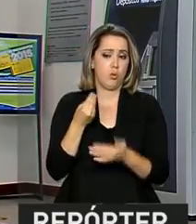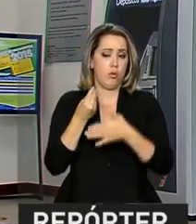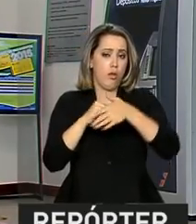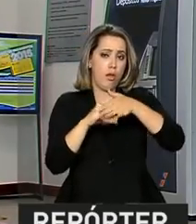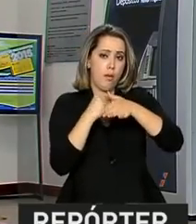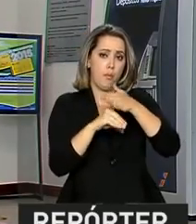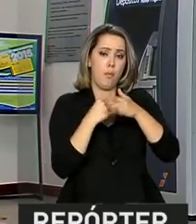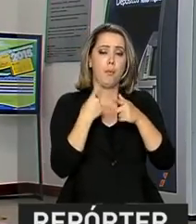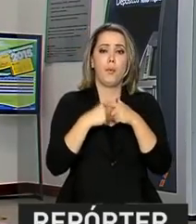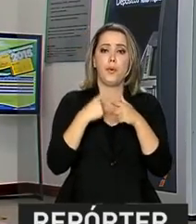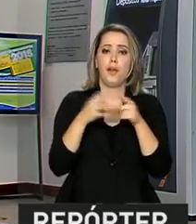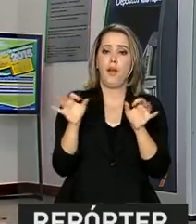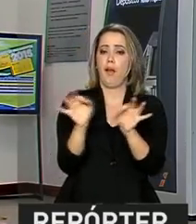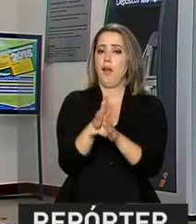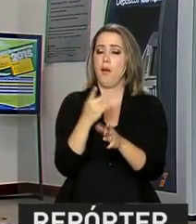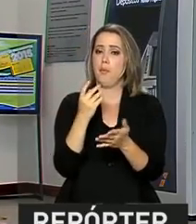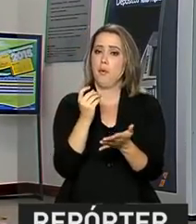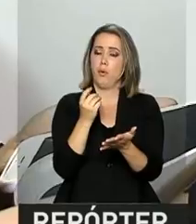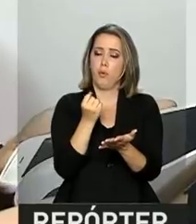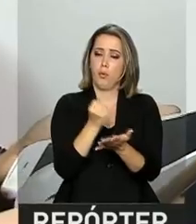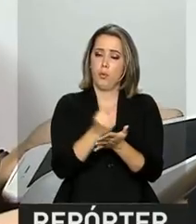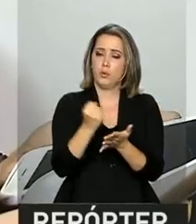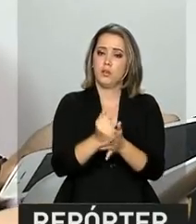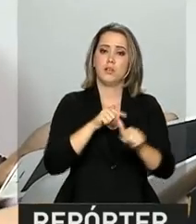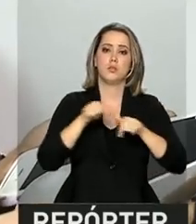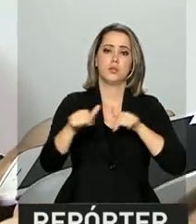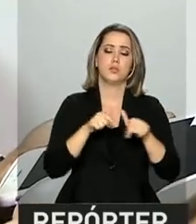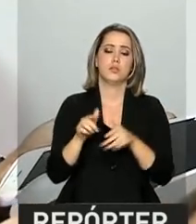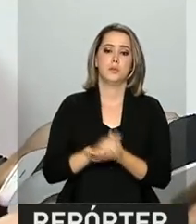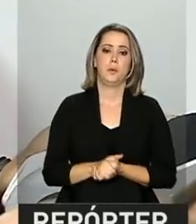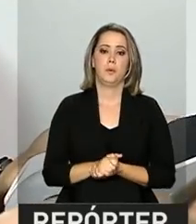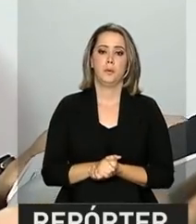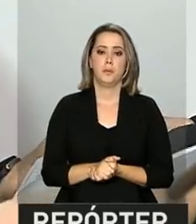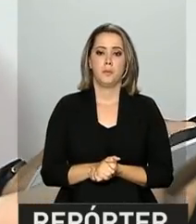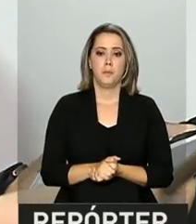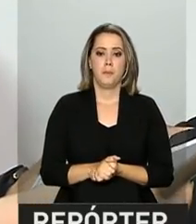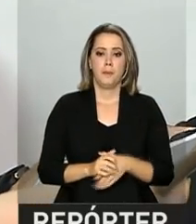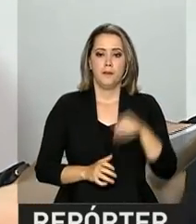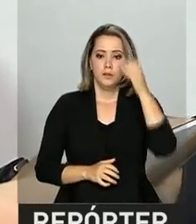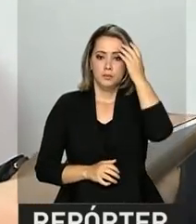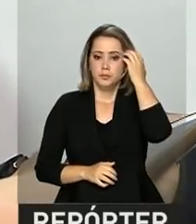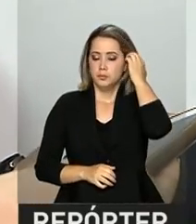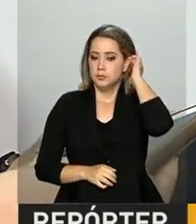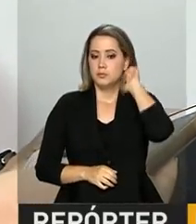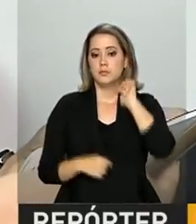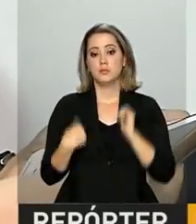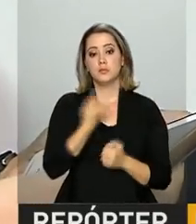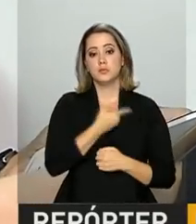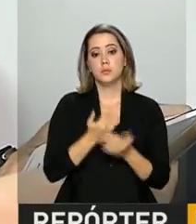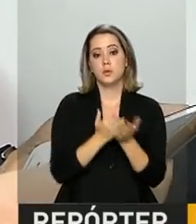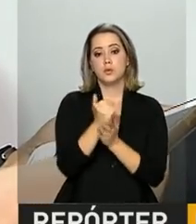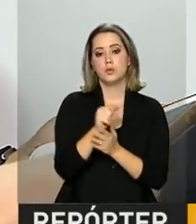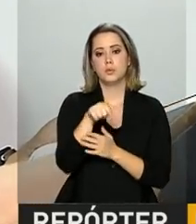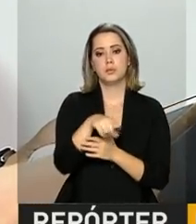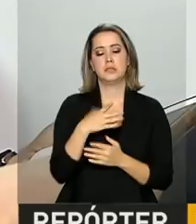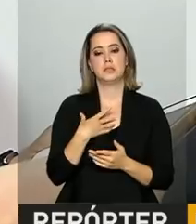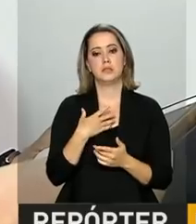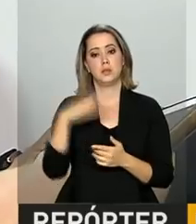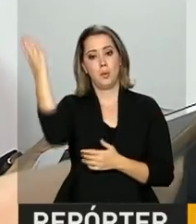que o contrato de trabalho acabou. Nós entramos, o Brasil estava enfrentando a